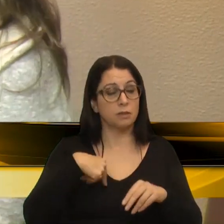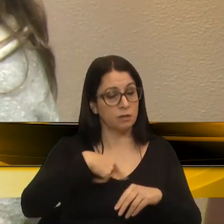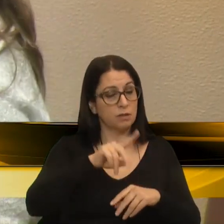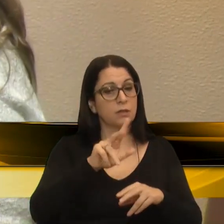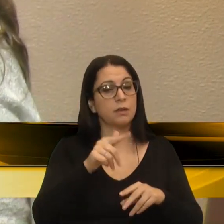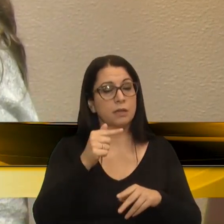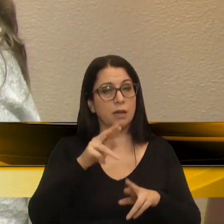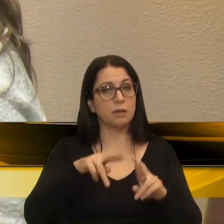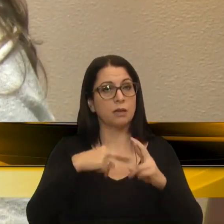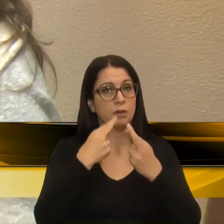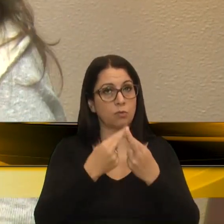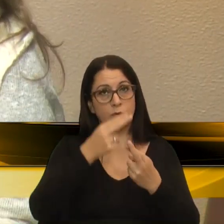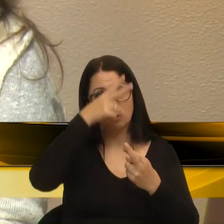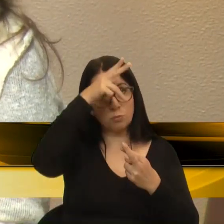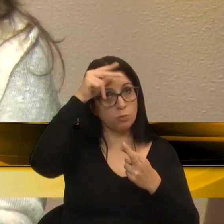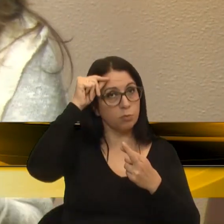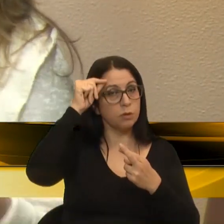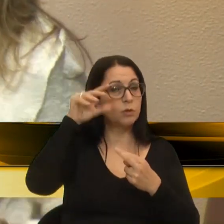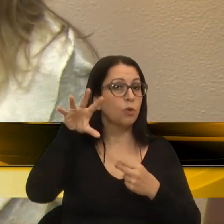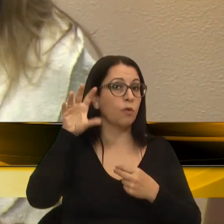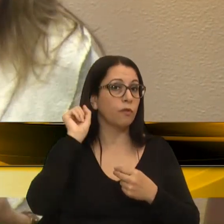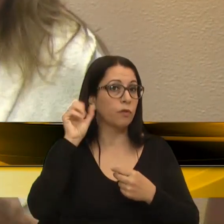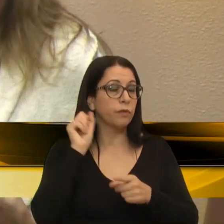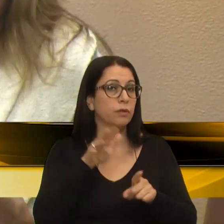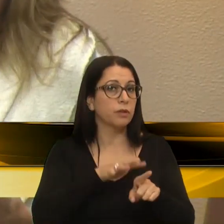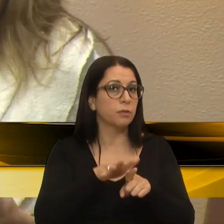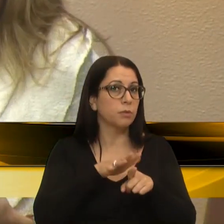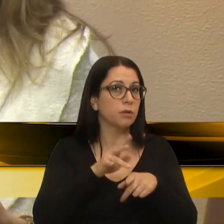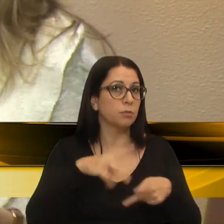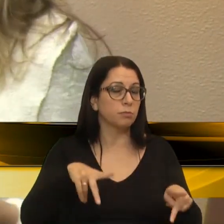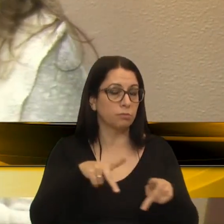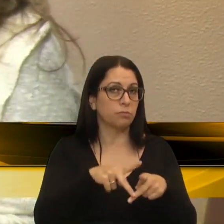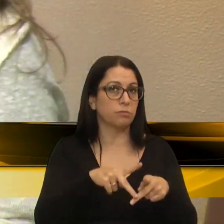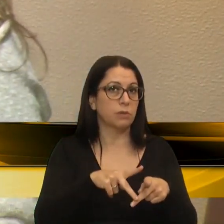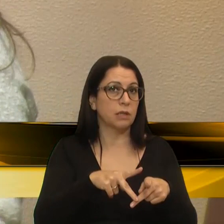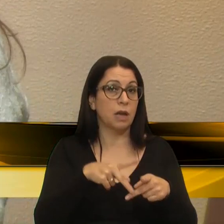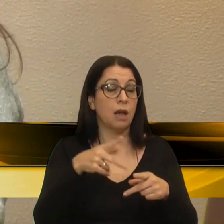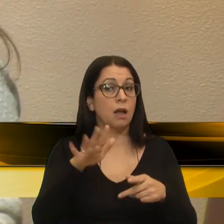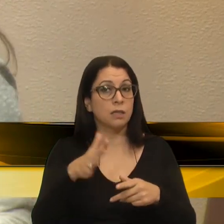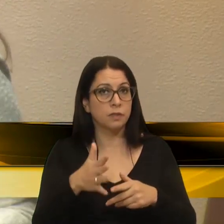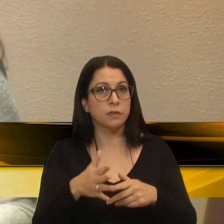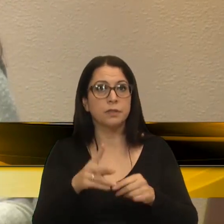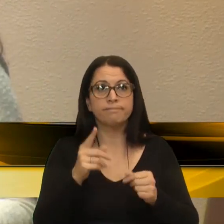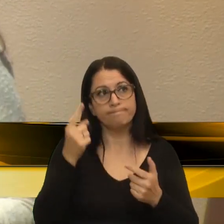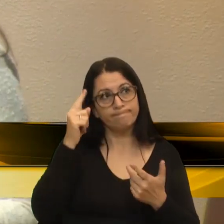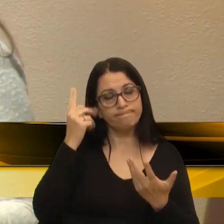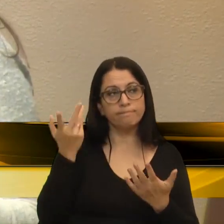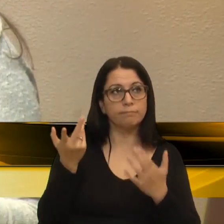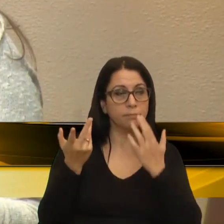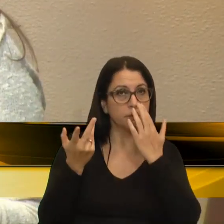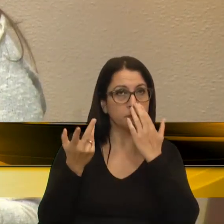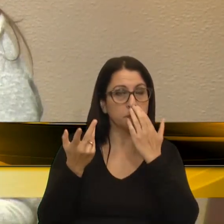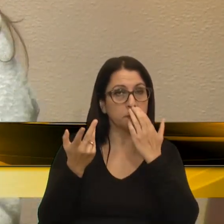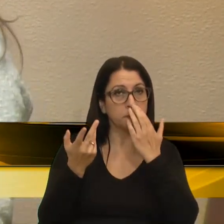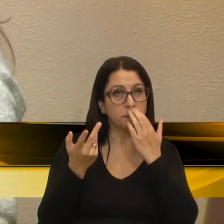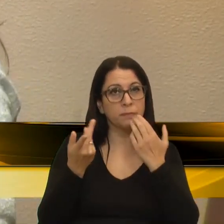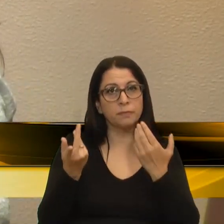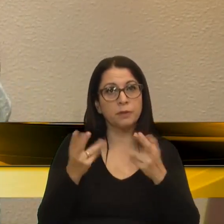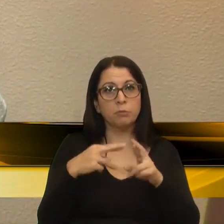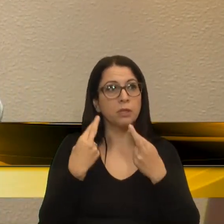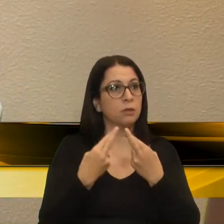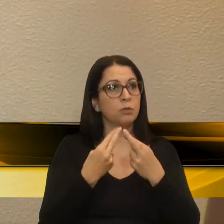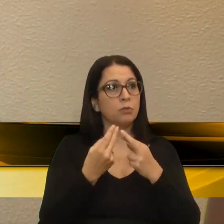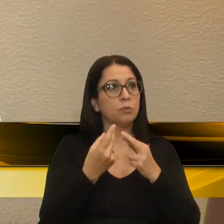estivemos em 7 audiências, escutando a demanda da população. Algumas vezes parecia até uma reunião